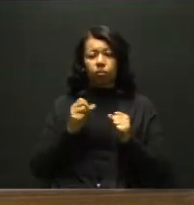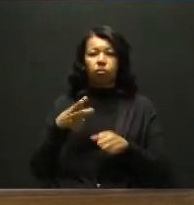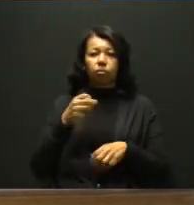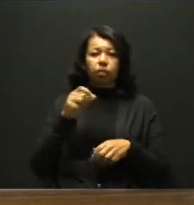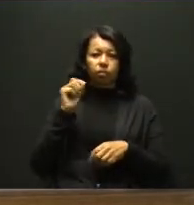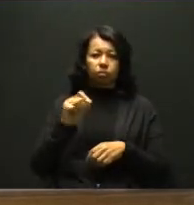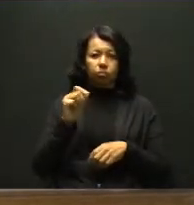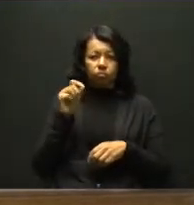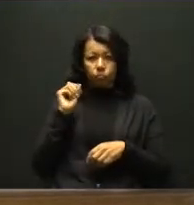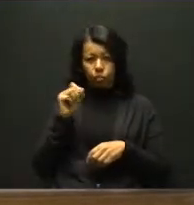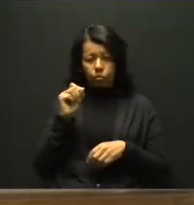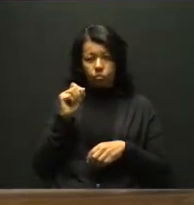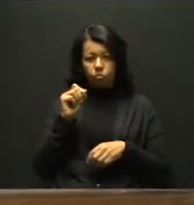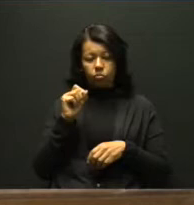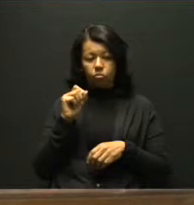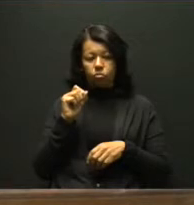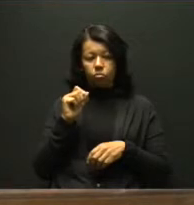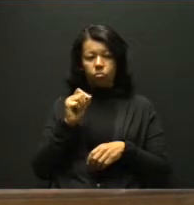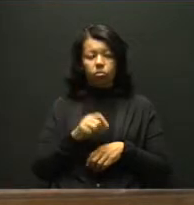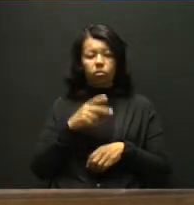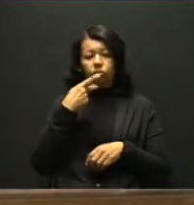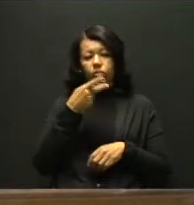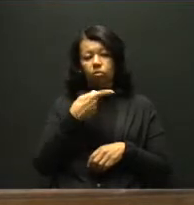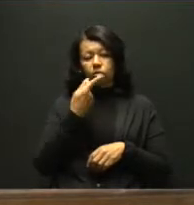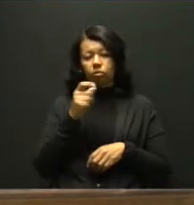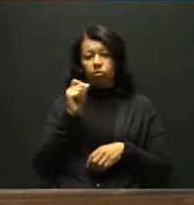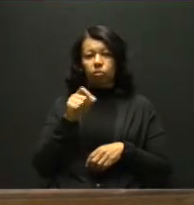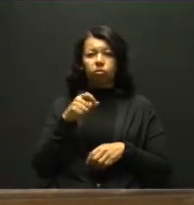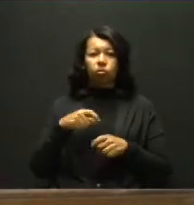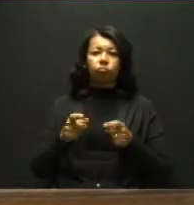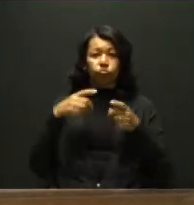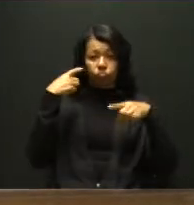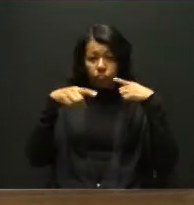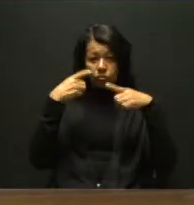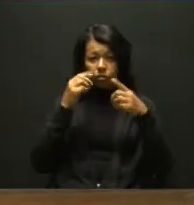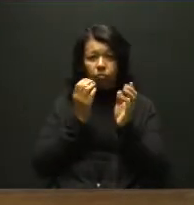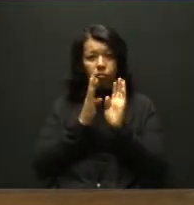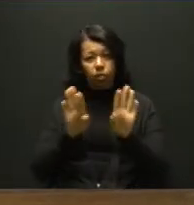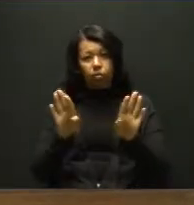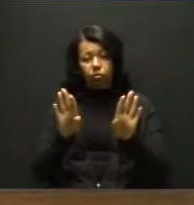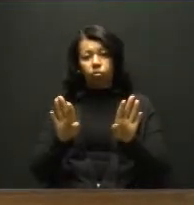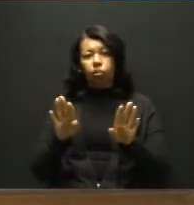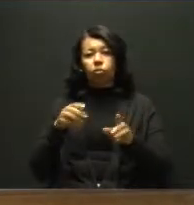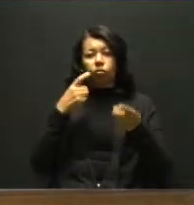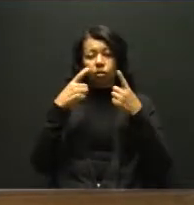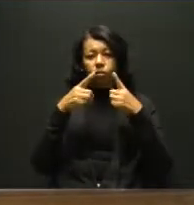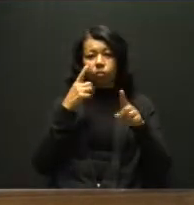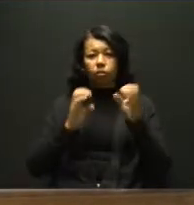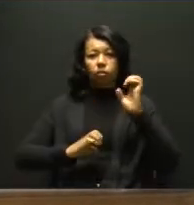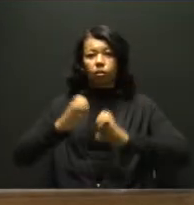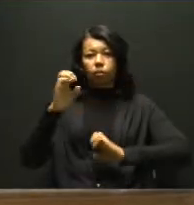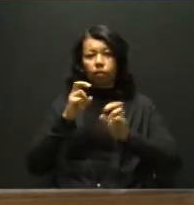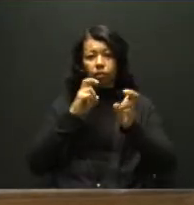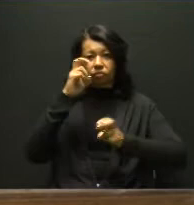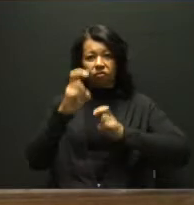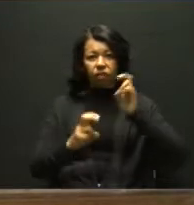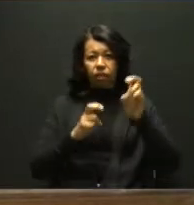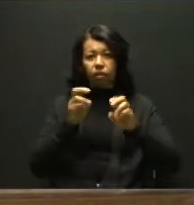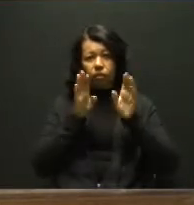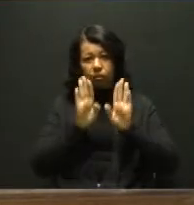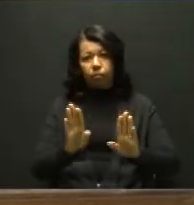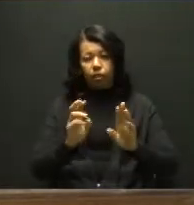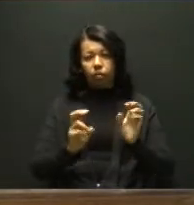absurdo que o vereador que chão falou que incansavelmente a cobrar uma parou de apertar a empresa ferro que eles pararam o trem